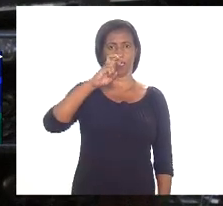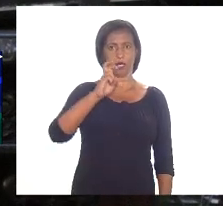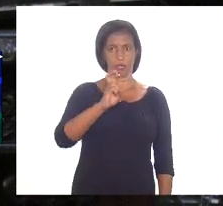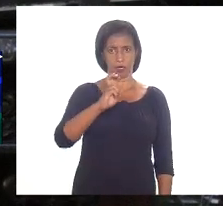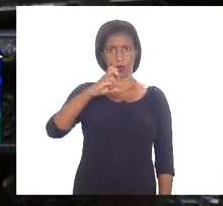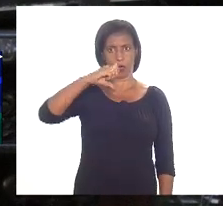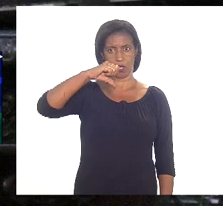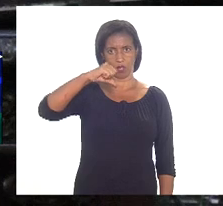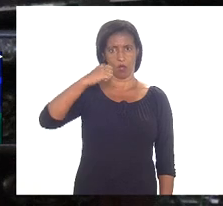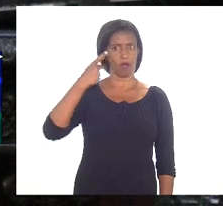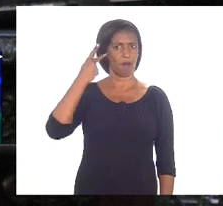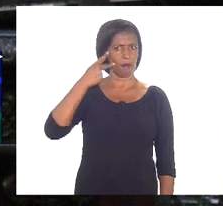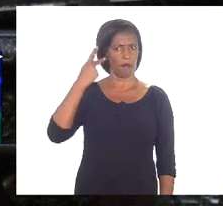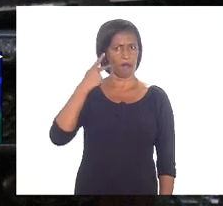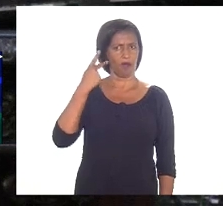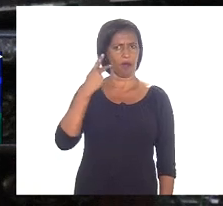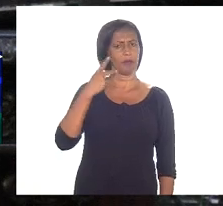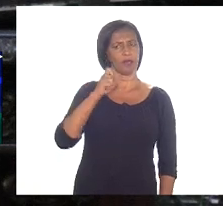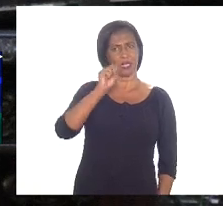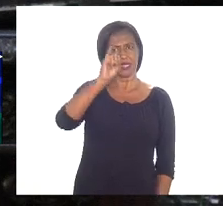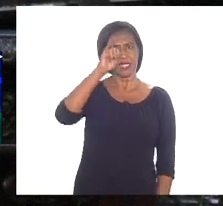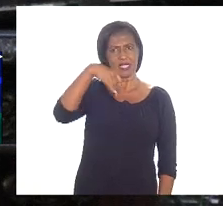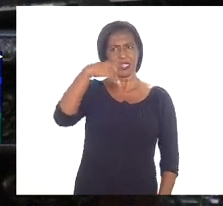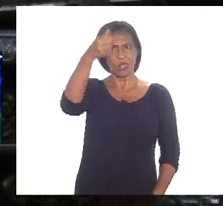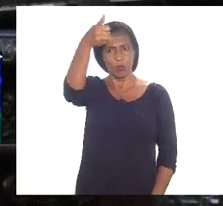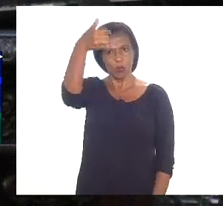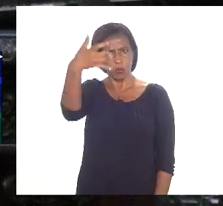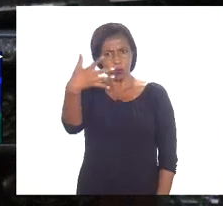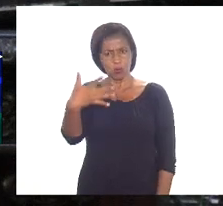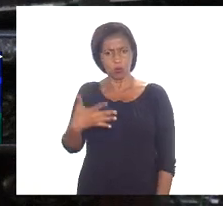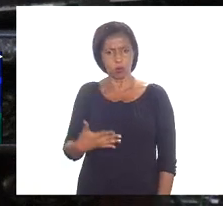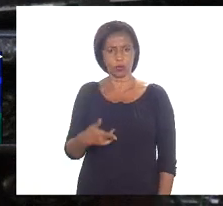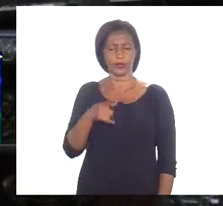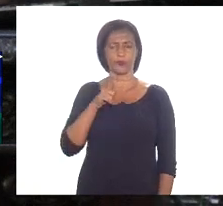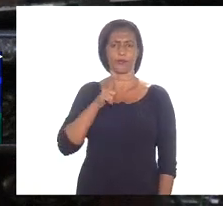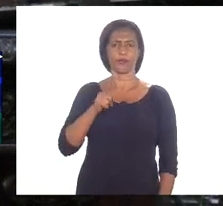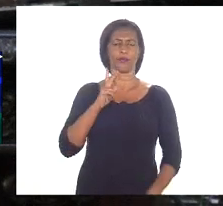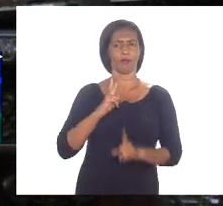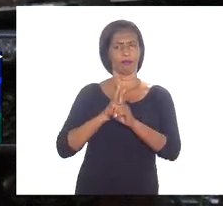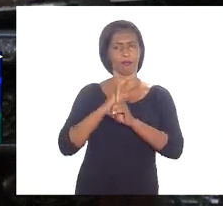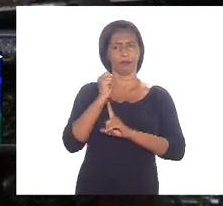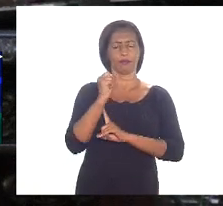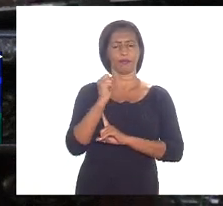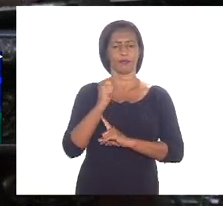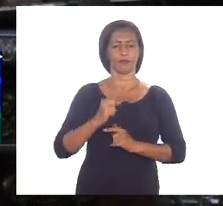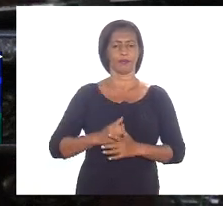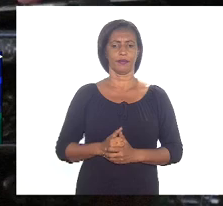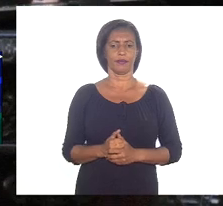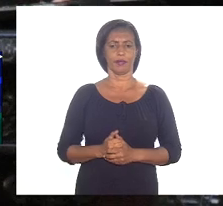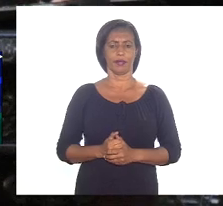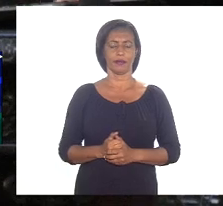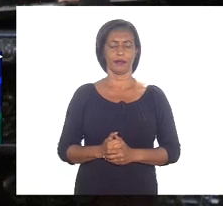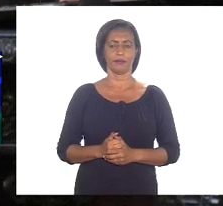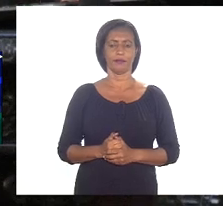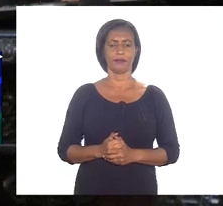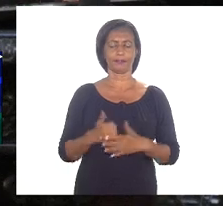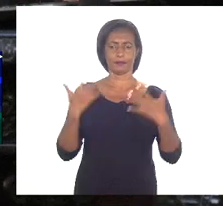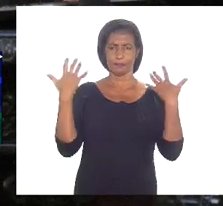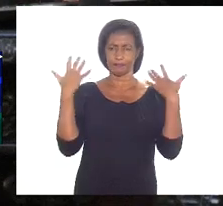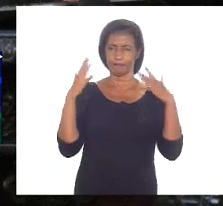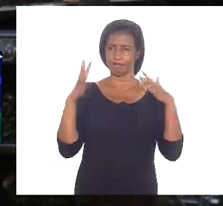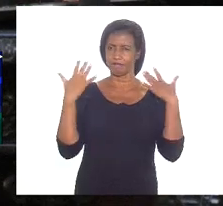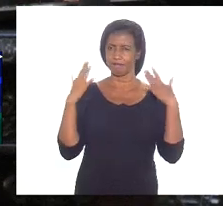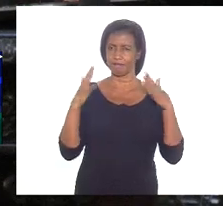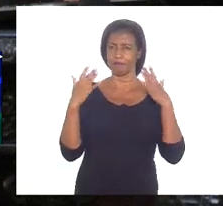parlamentares 59 sim e o subcorregedor foi eleito parabenizar os